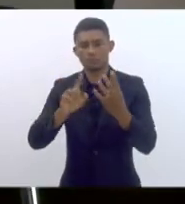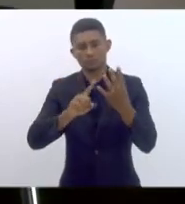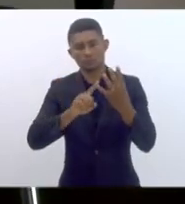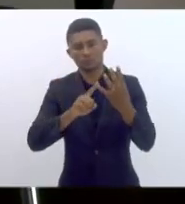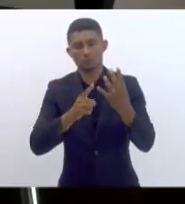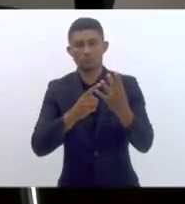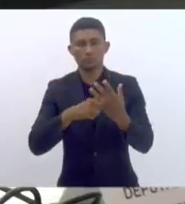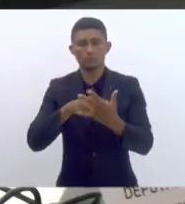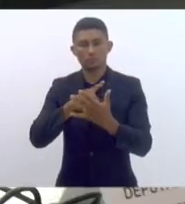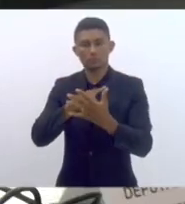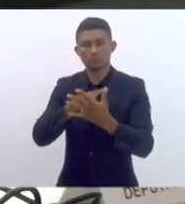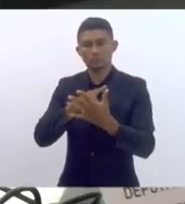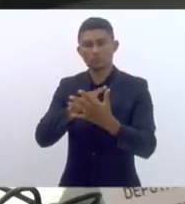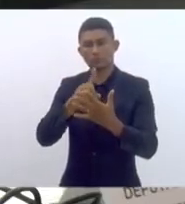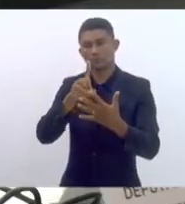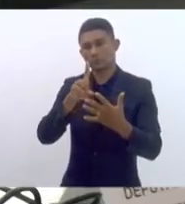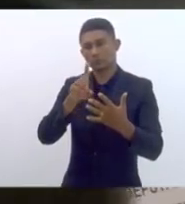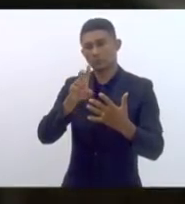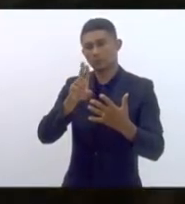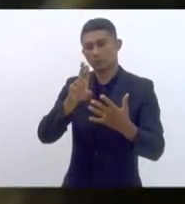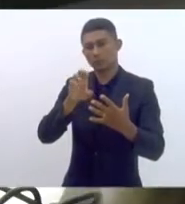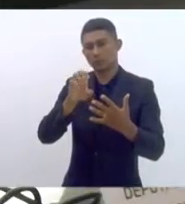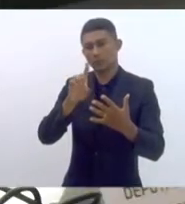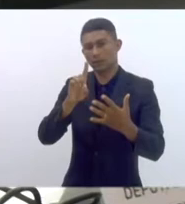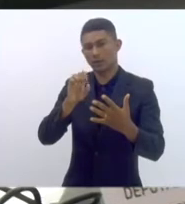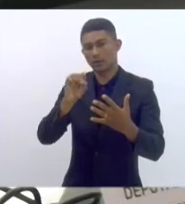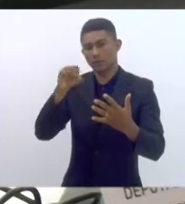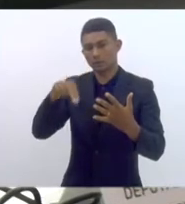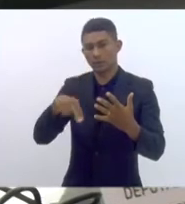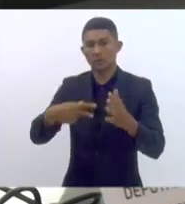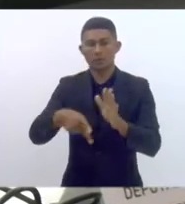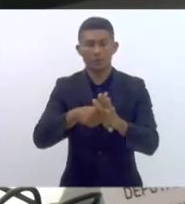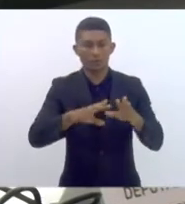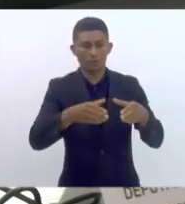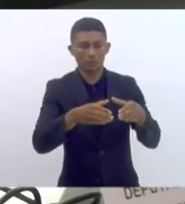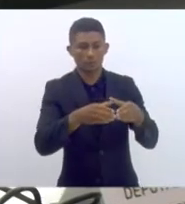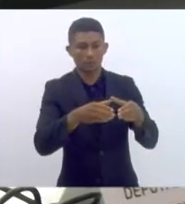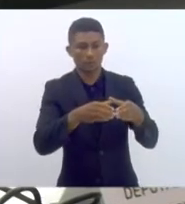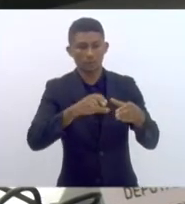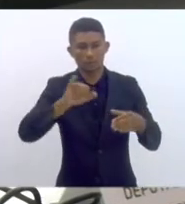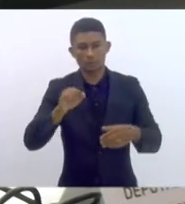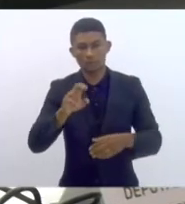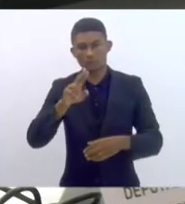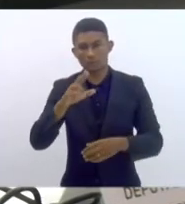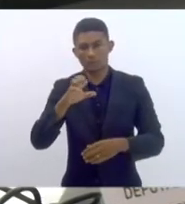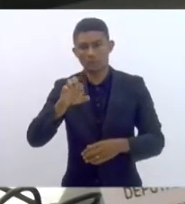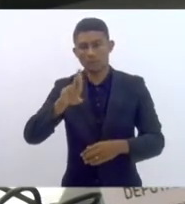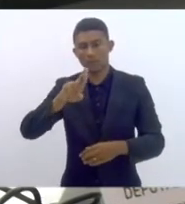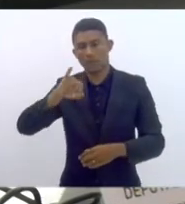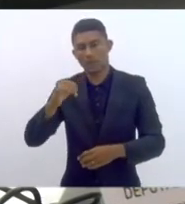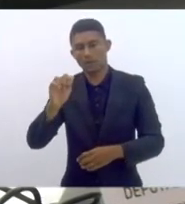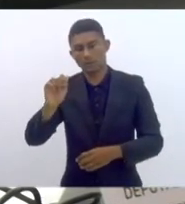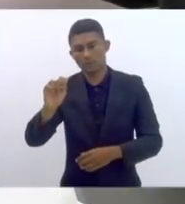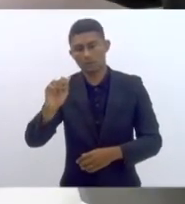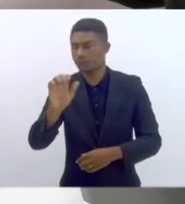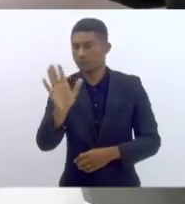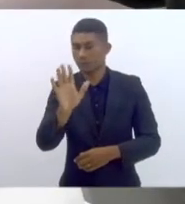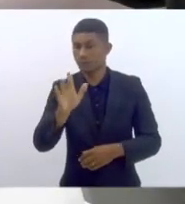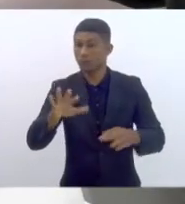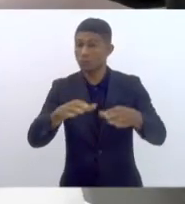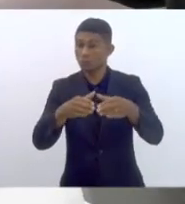Do Edson Pinheiro, da Juscerja, e da Fosperja. Da Juscerja, não,